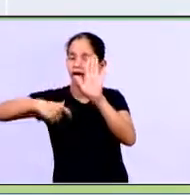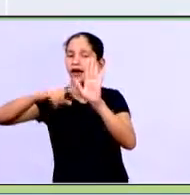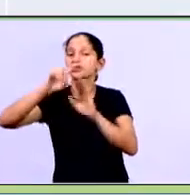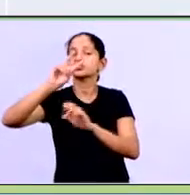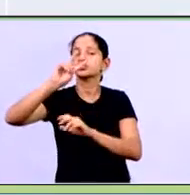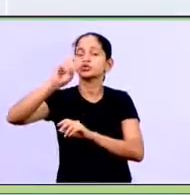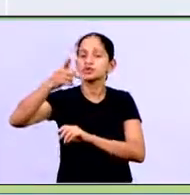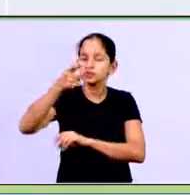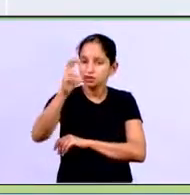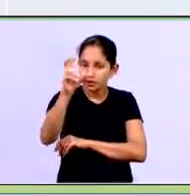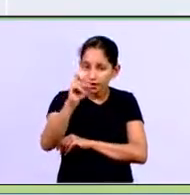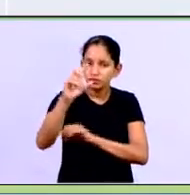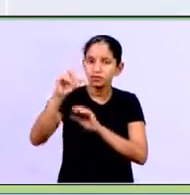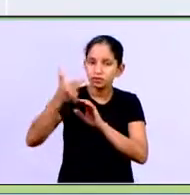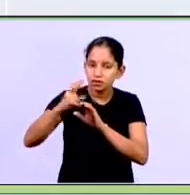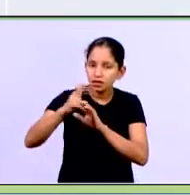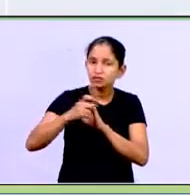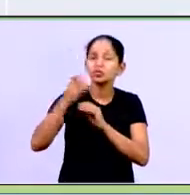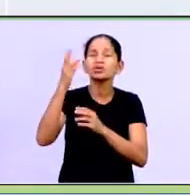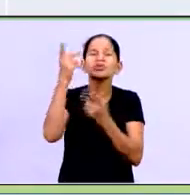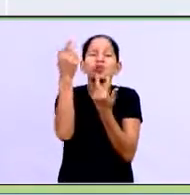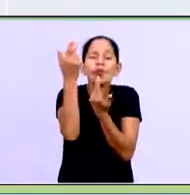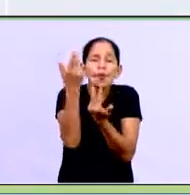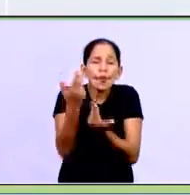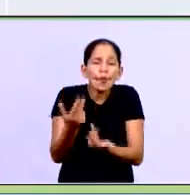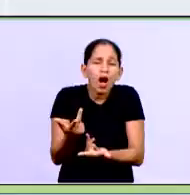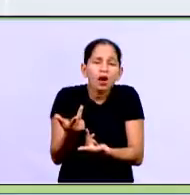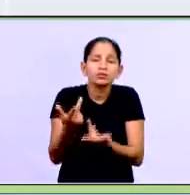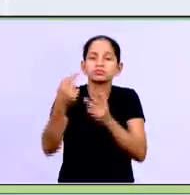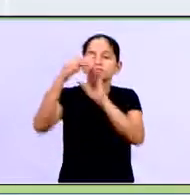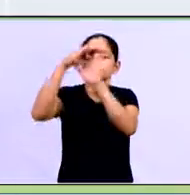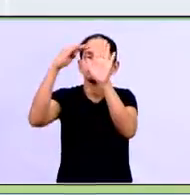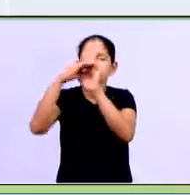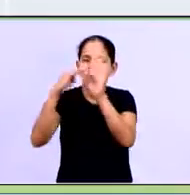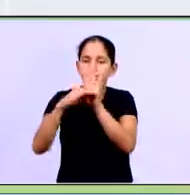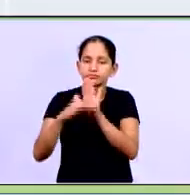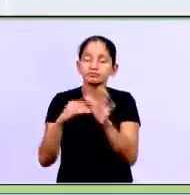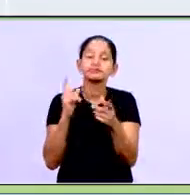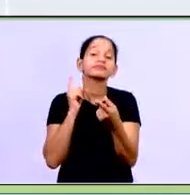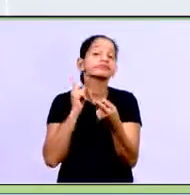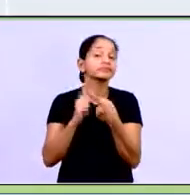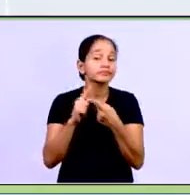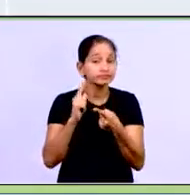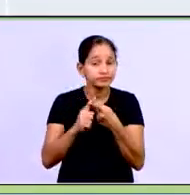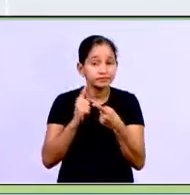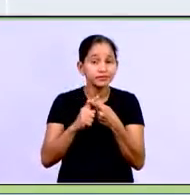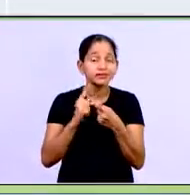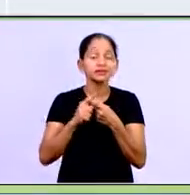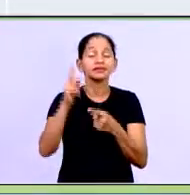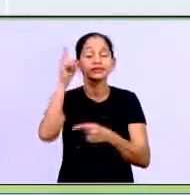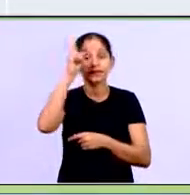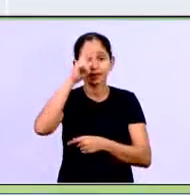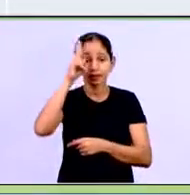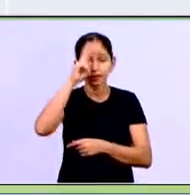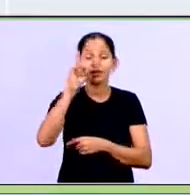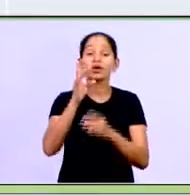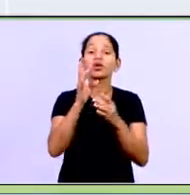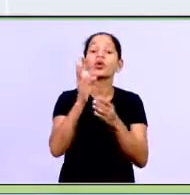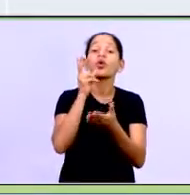2.500, 2.500, 2.500, 2.500. Por quê? A amortização, lembre-se, a amortização ela